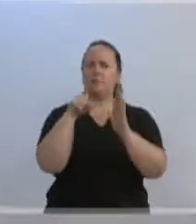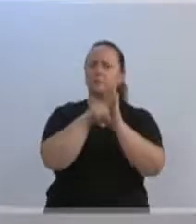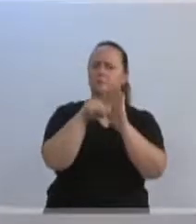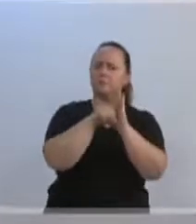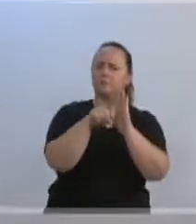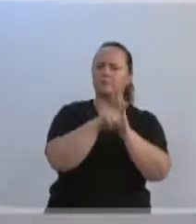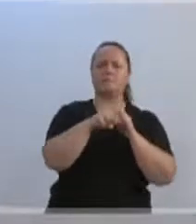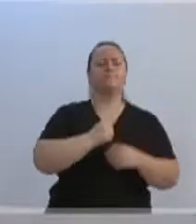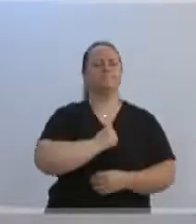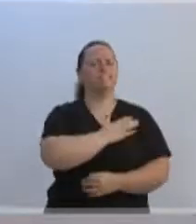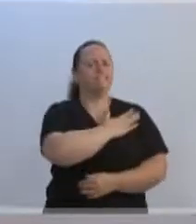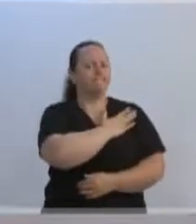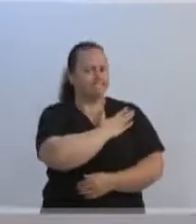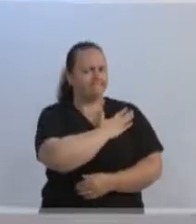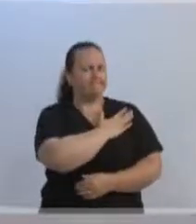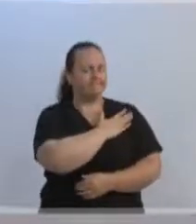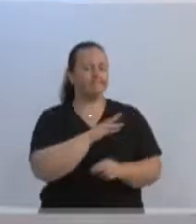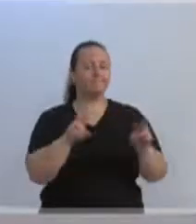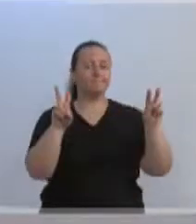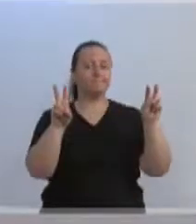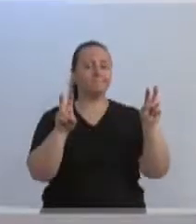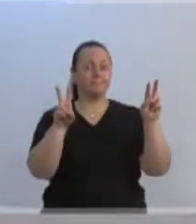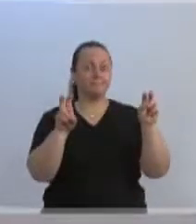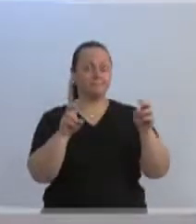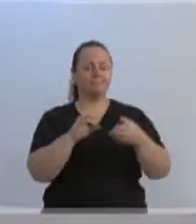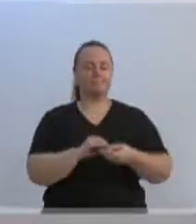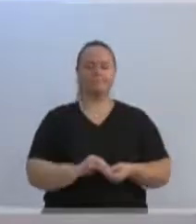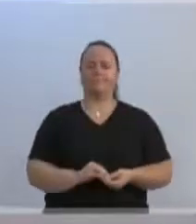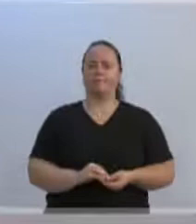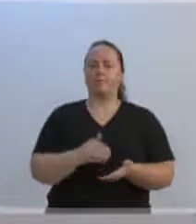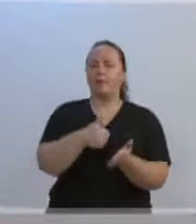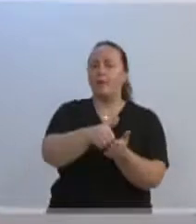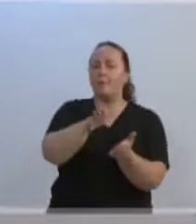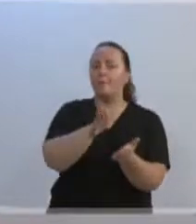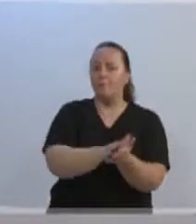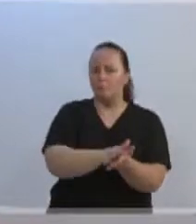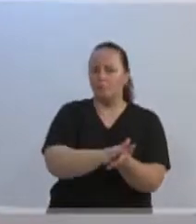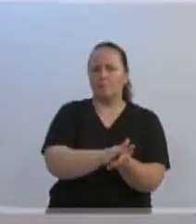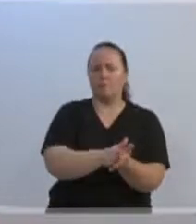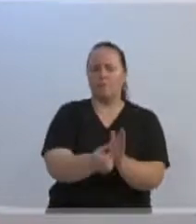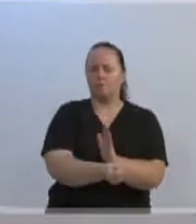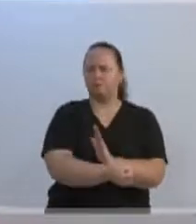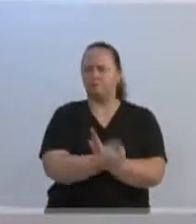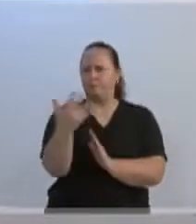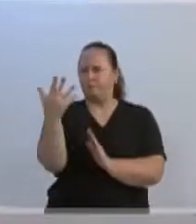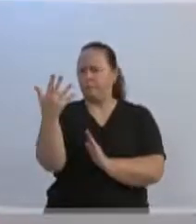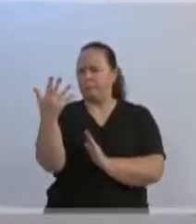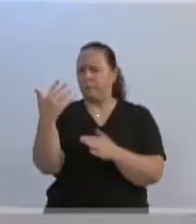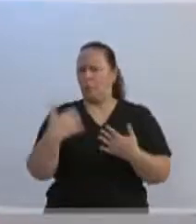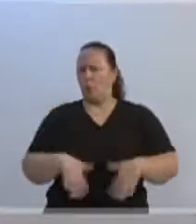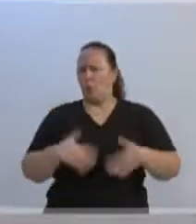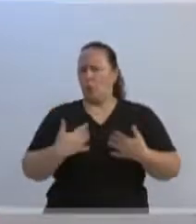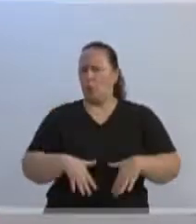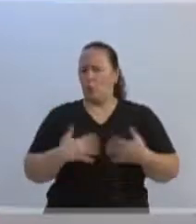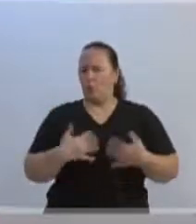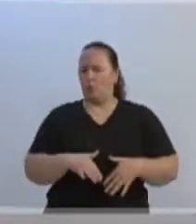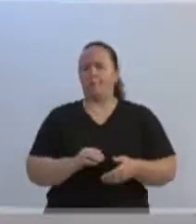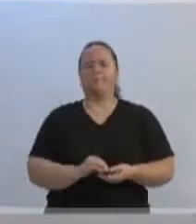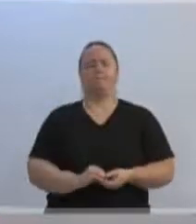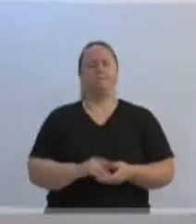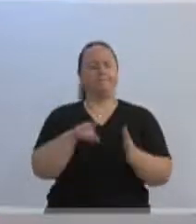com relação à indústria da multa na nossa cidade questionei questiona